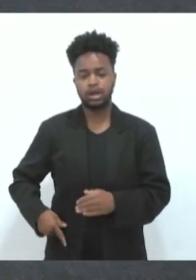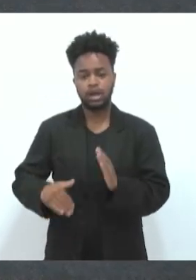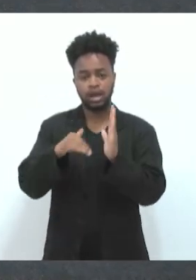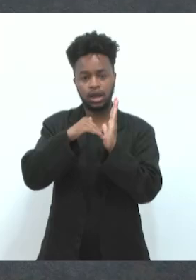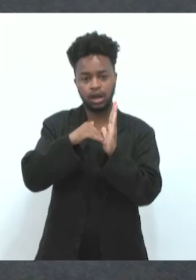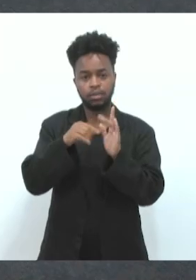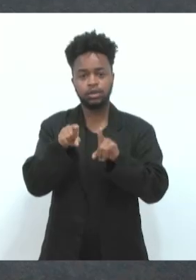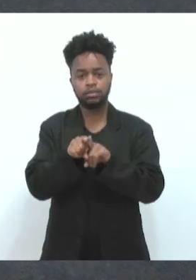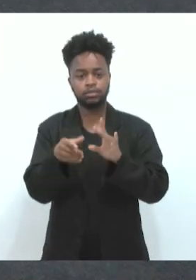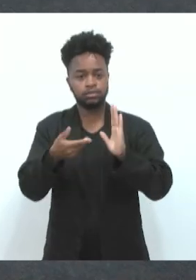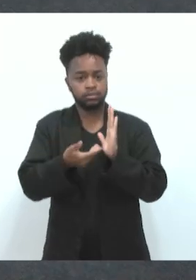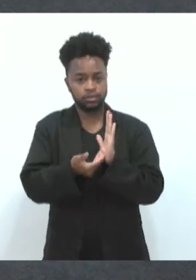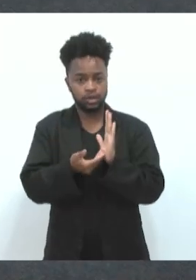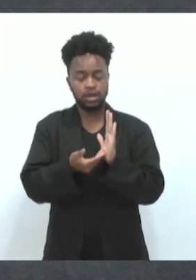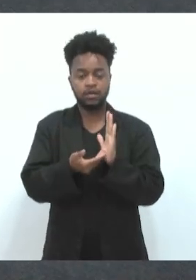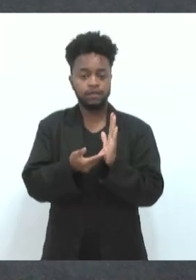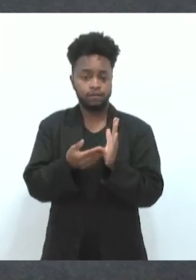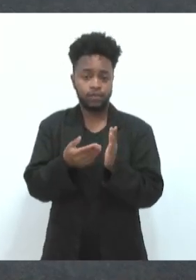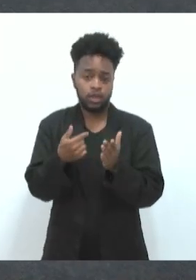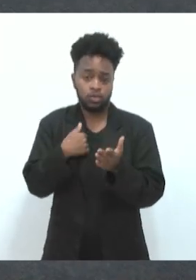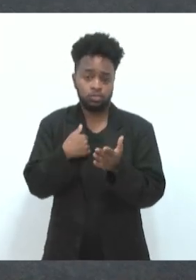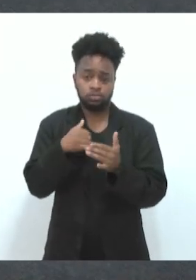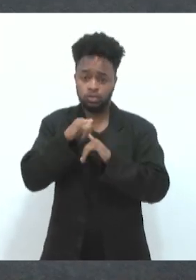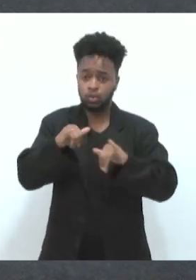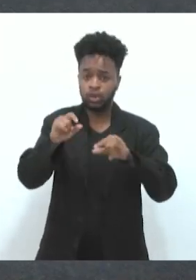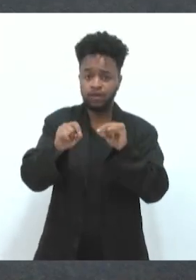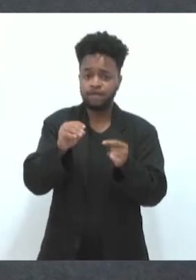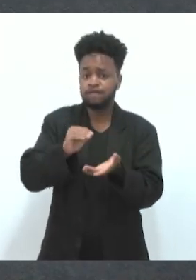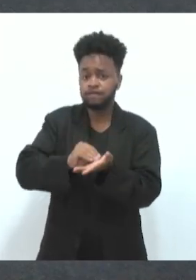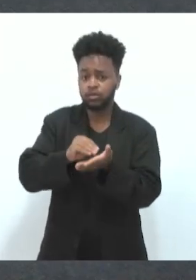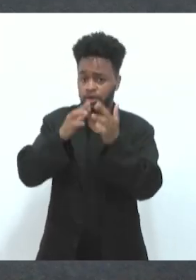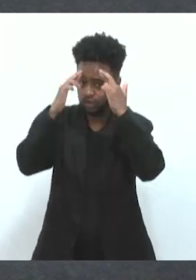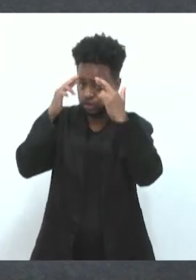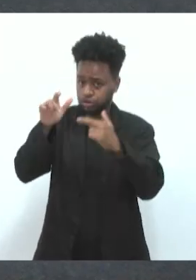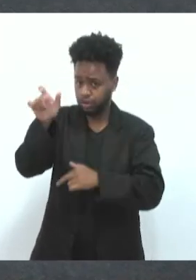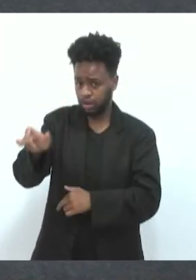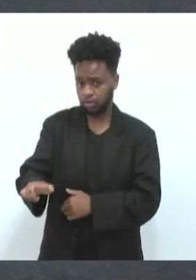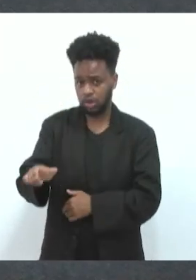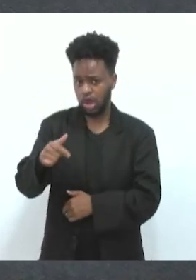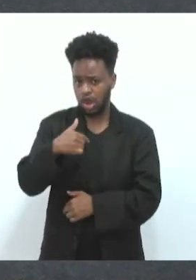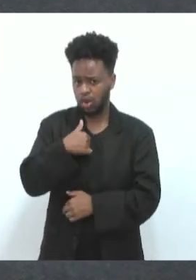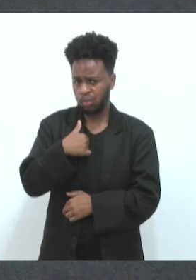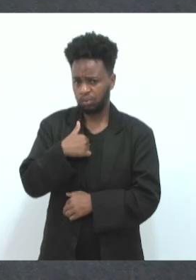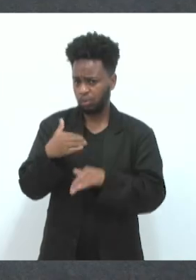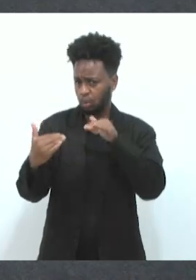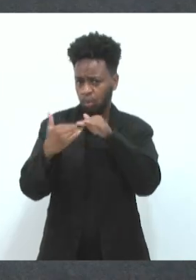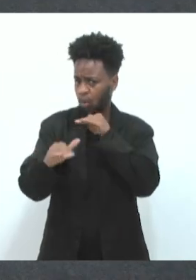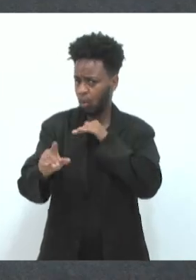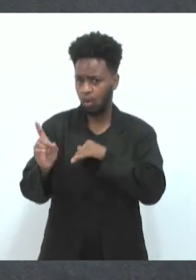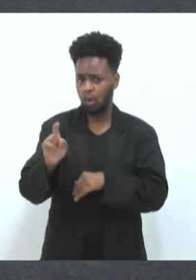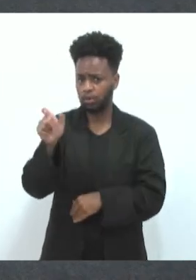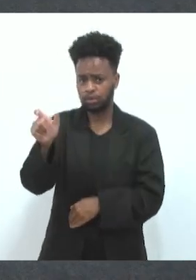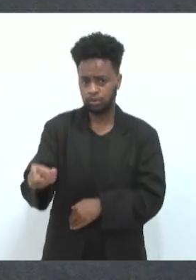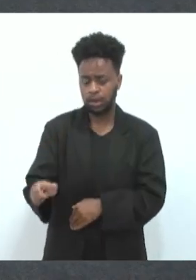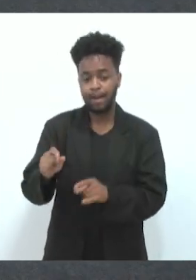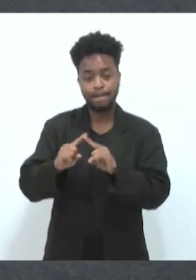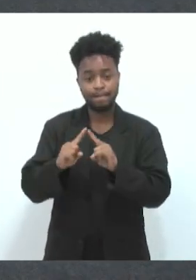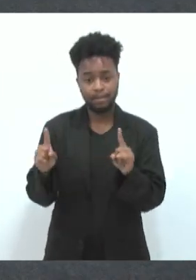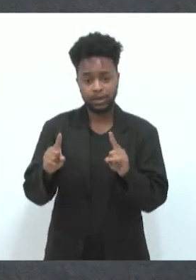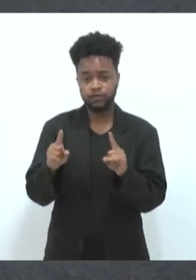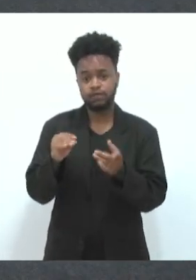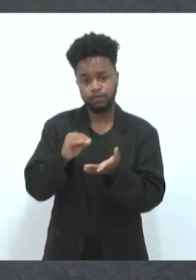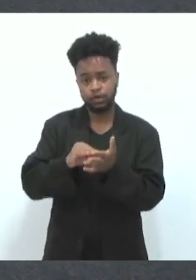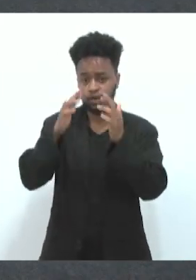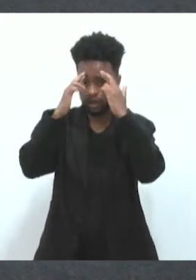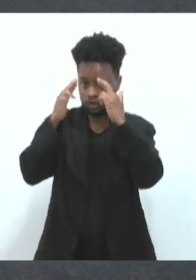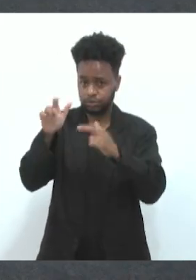um desrespeito à própria ministra. Eu não tenho nada a favor a ela, tá? Mas é um desrespeito à mulher Gleisi